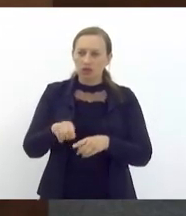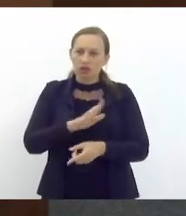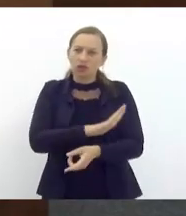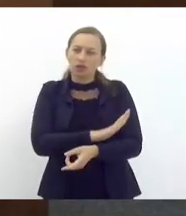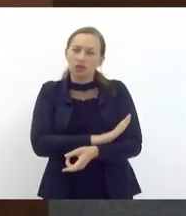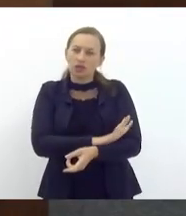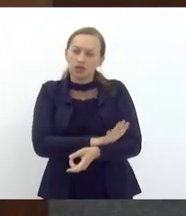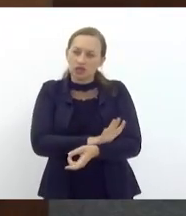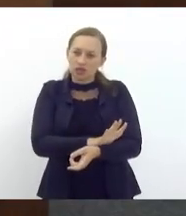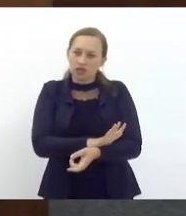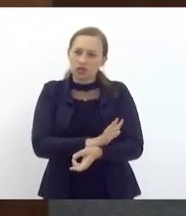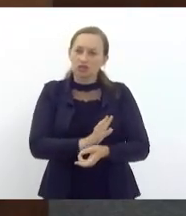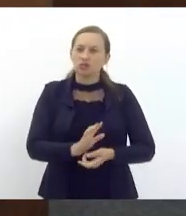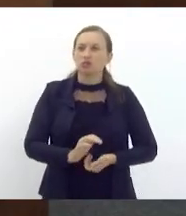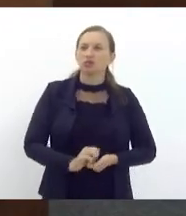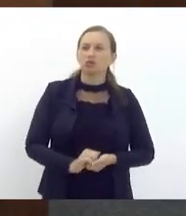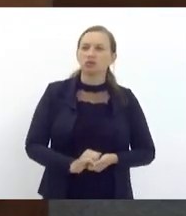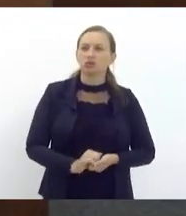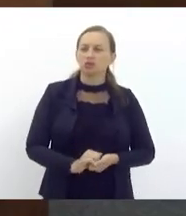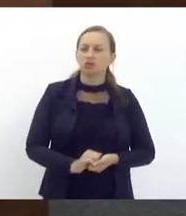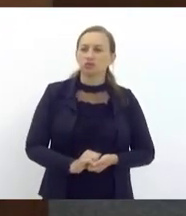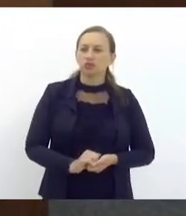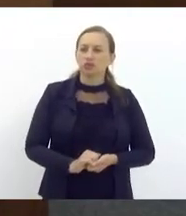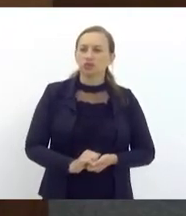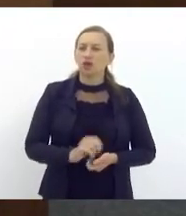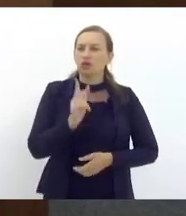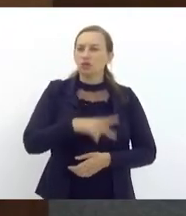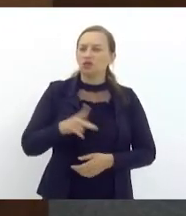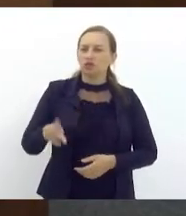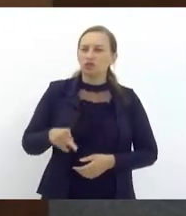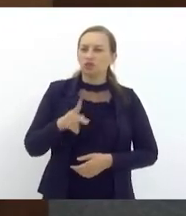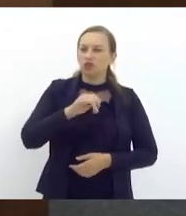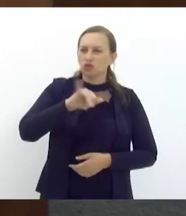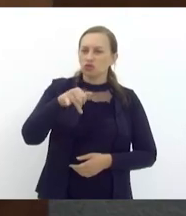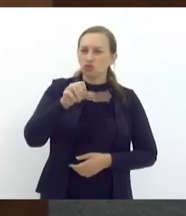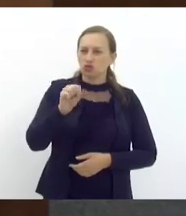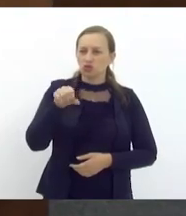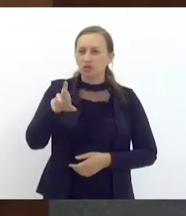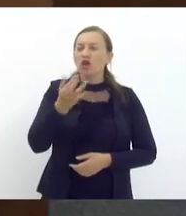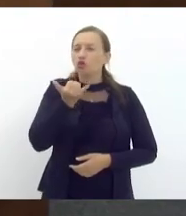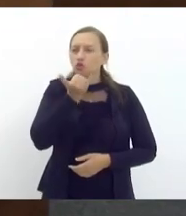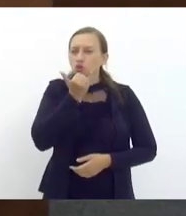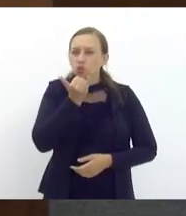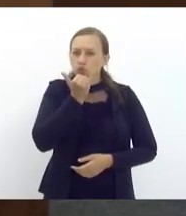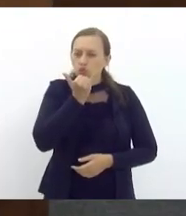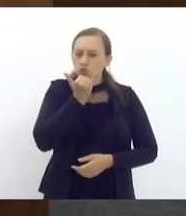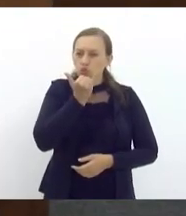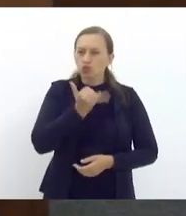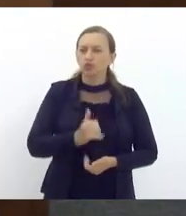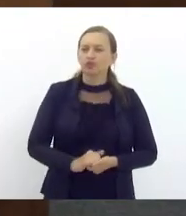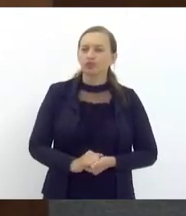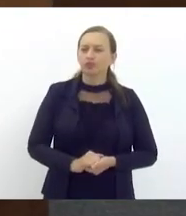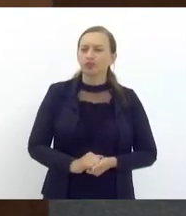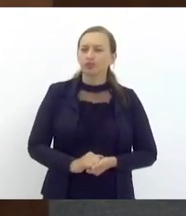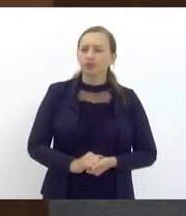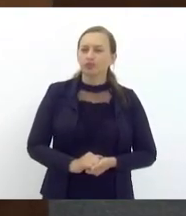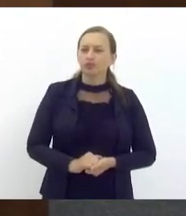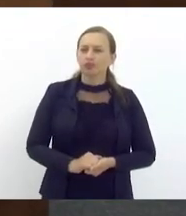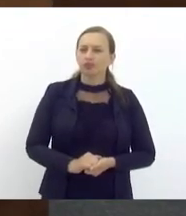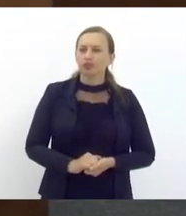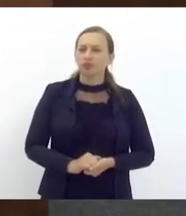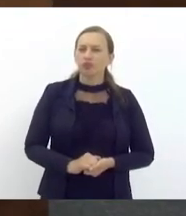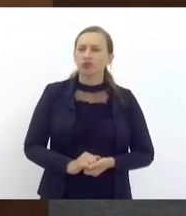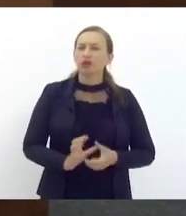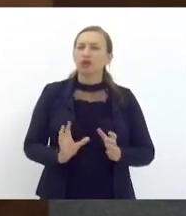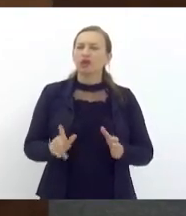e eu Professor Josemar Desculpe professor Josemar que Preside